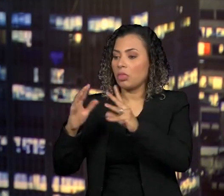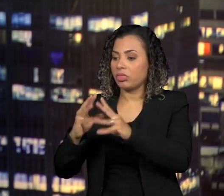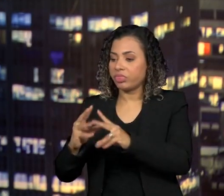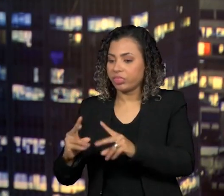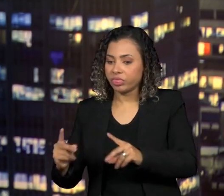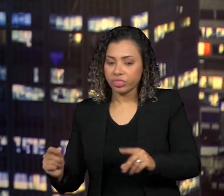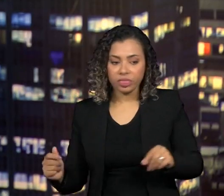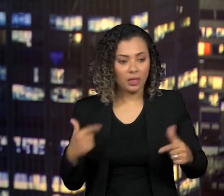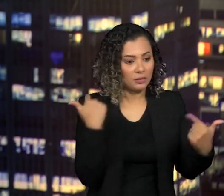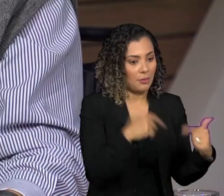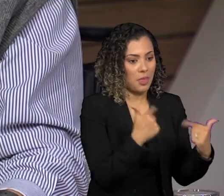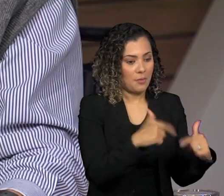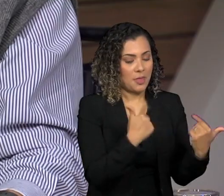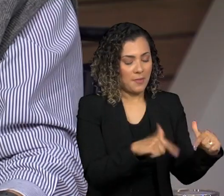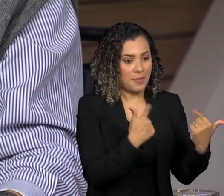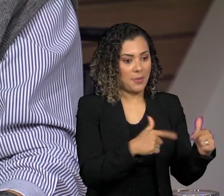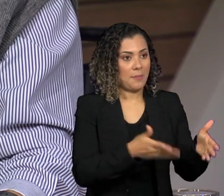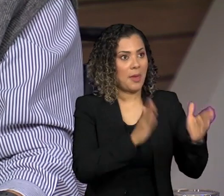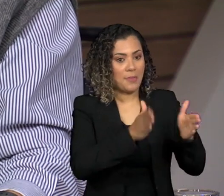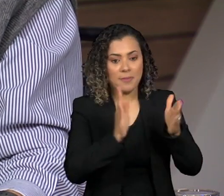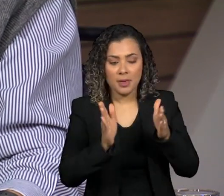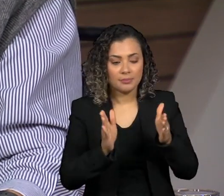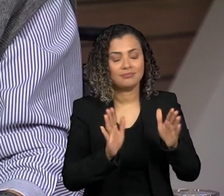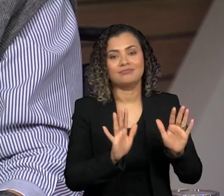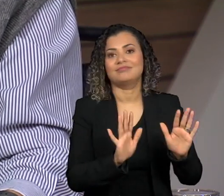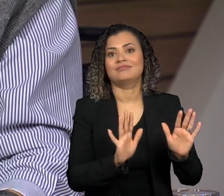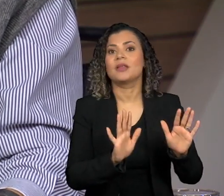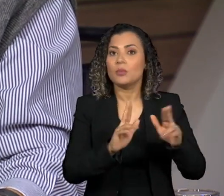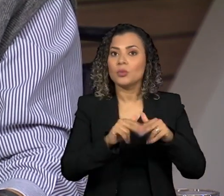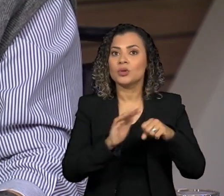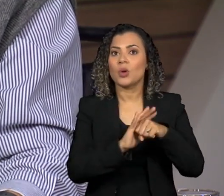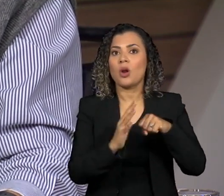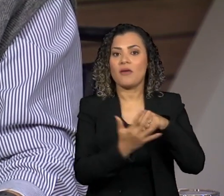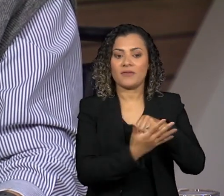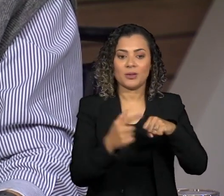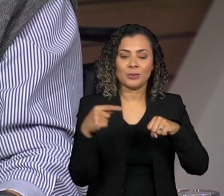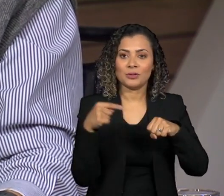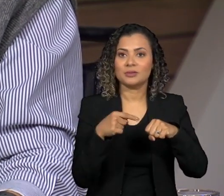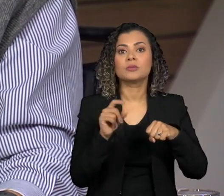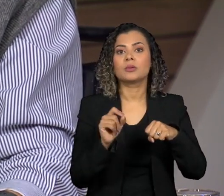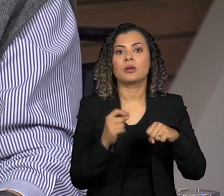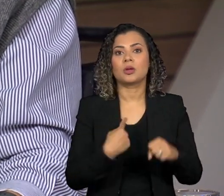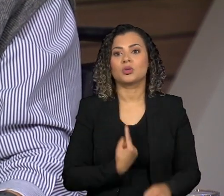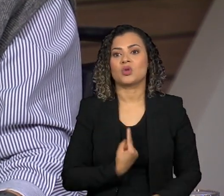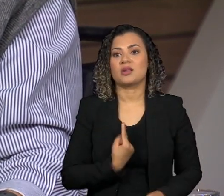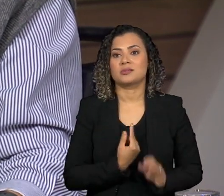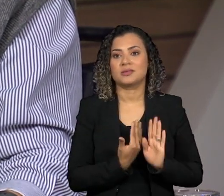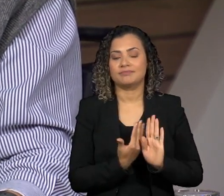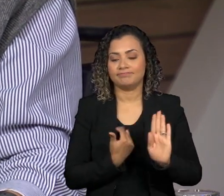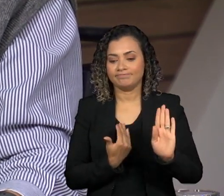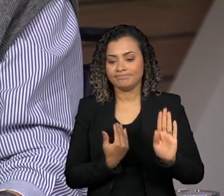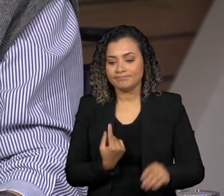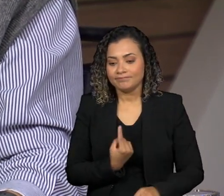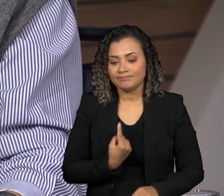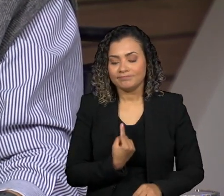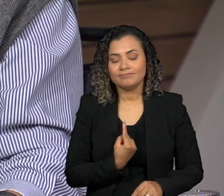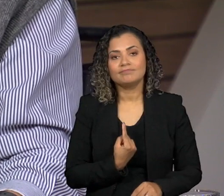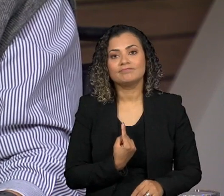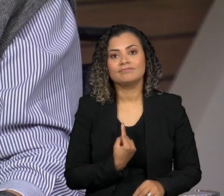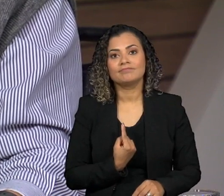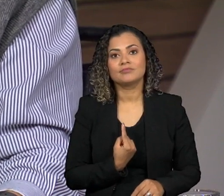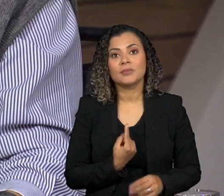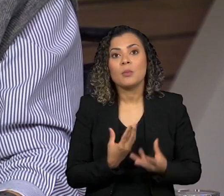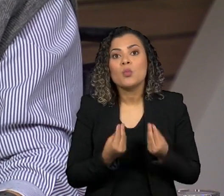subtraído. Então, essa pandemia, para alguns, ela significou isolamento. Mas esse isolamento, para também